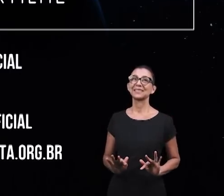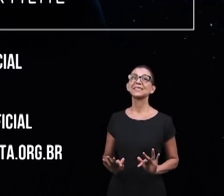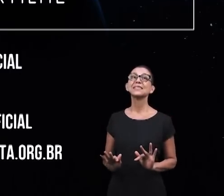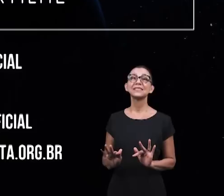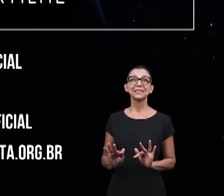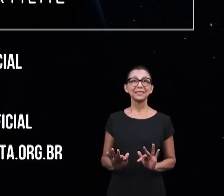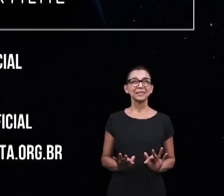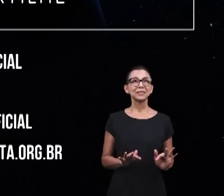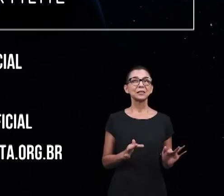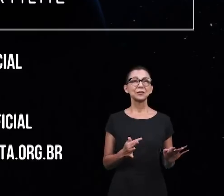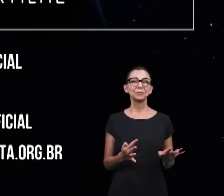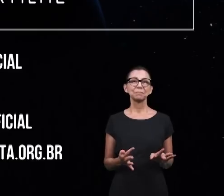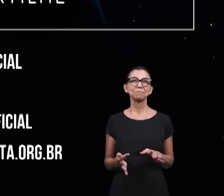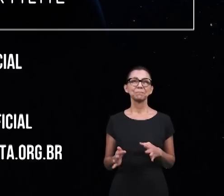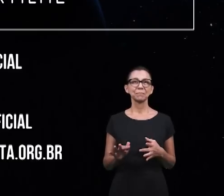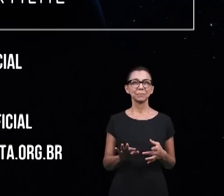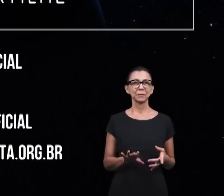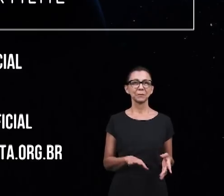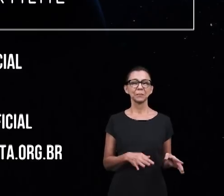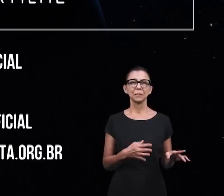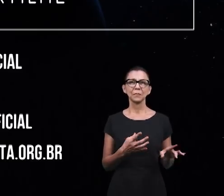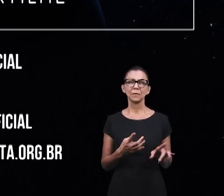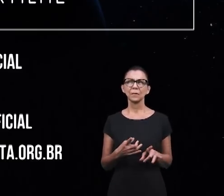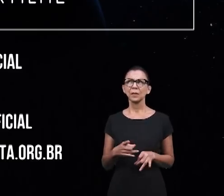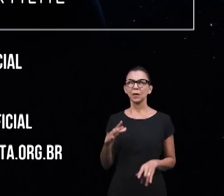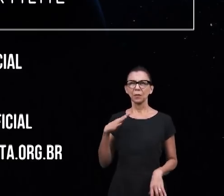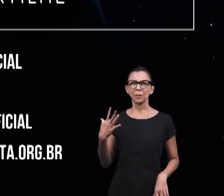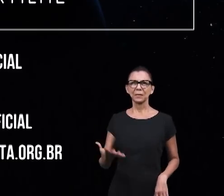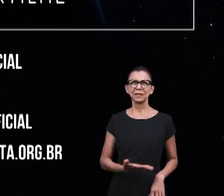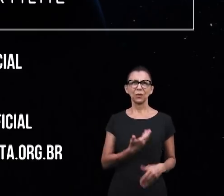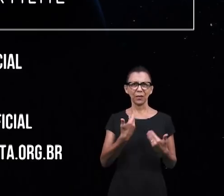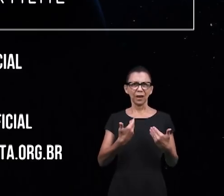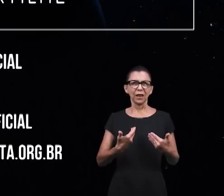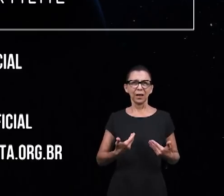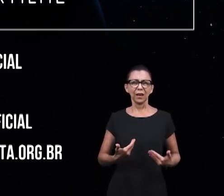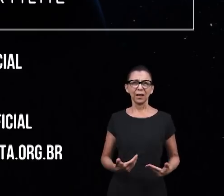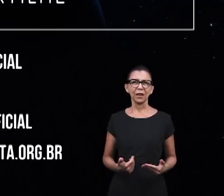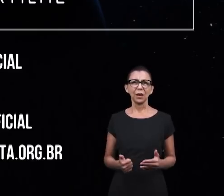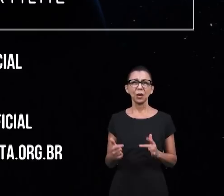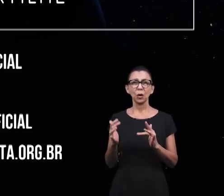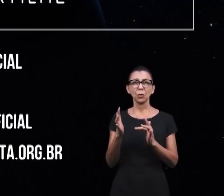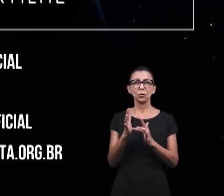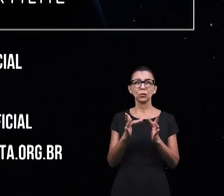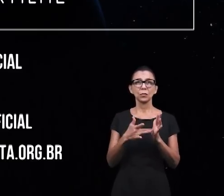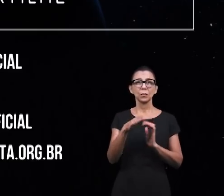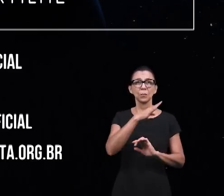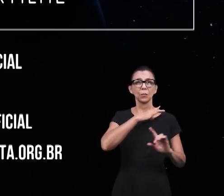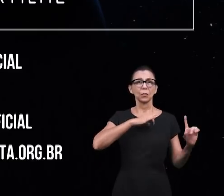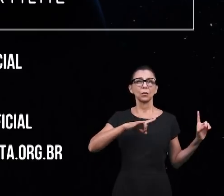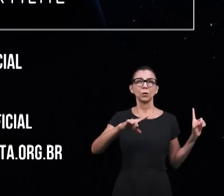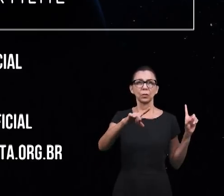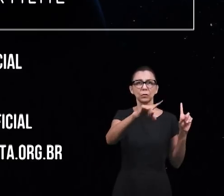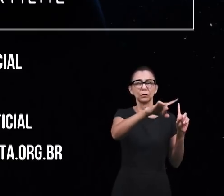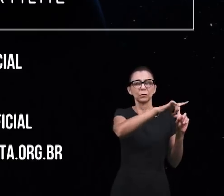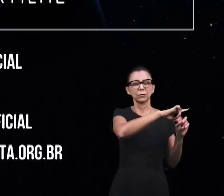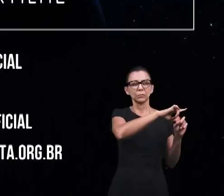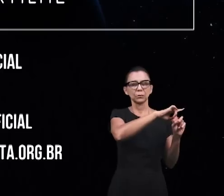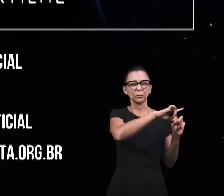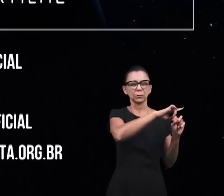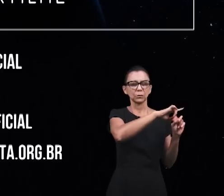feliz. Pra me encontrar, perdeu sua vida,